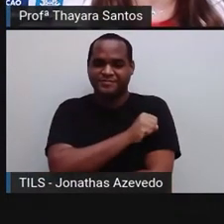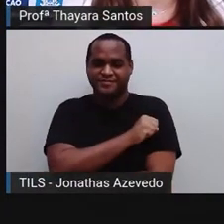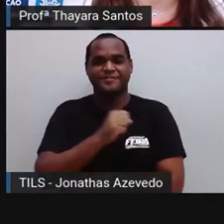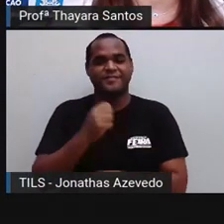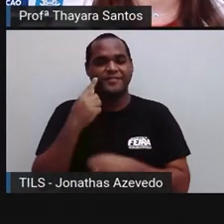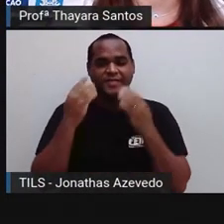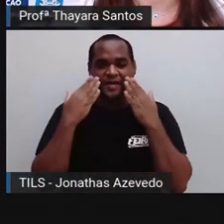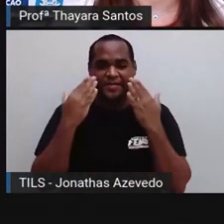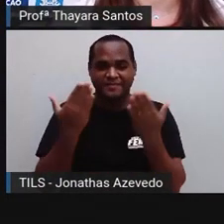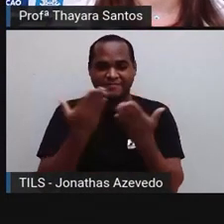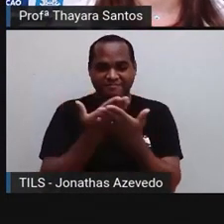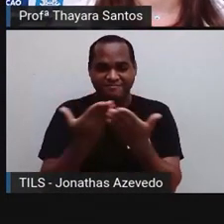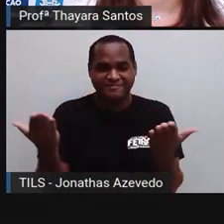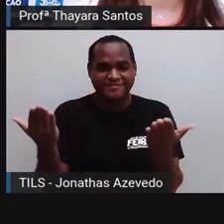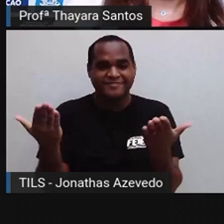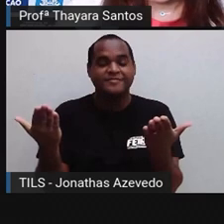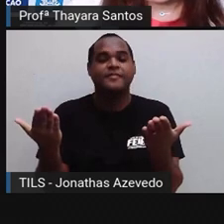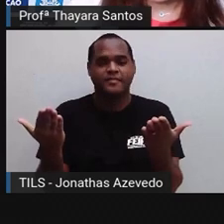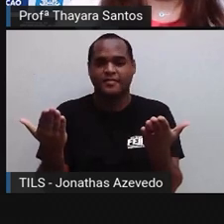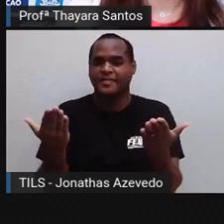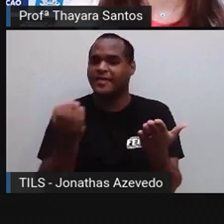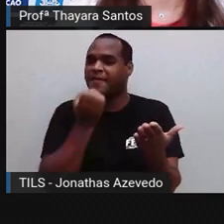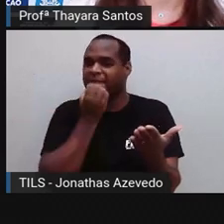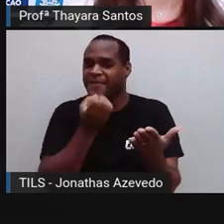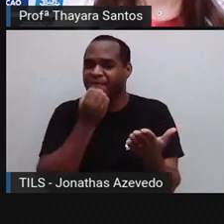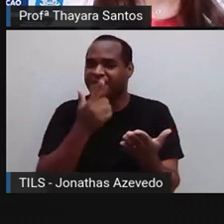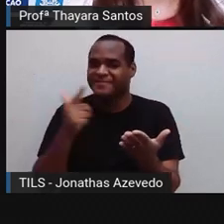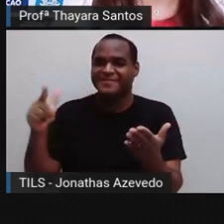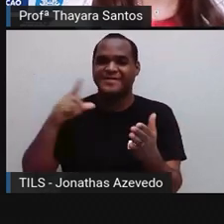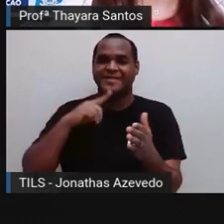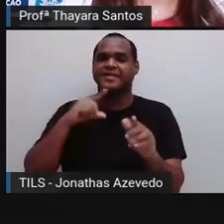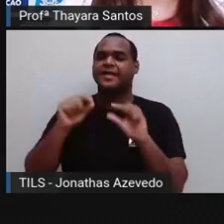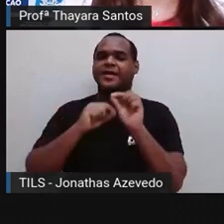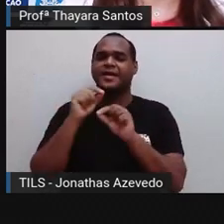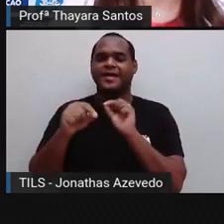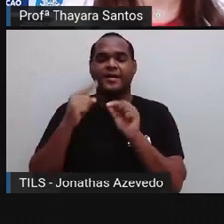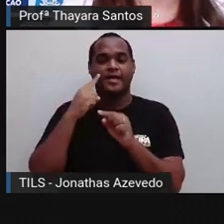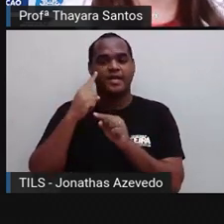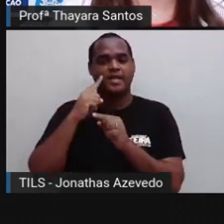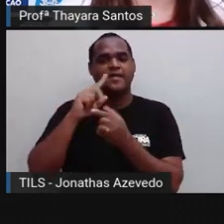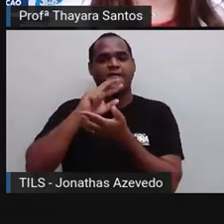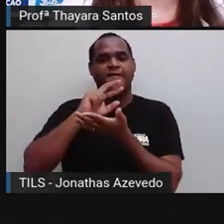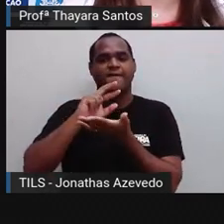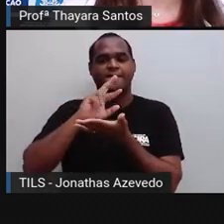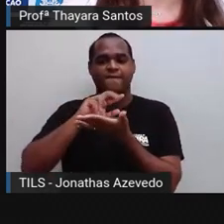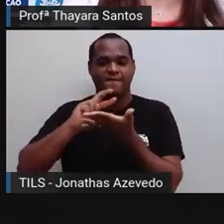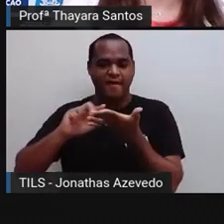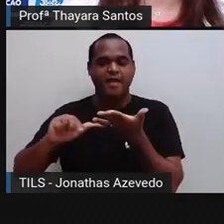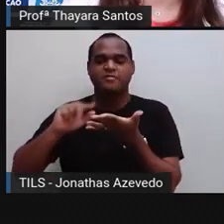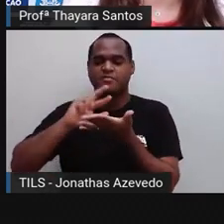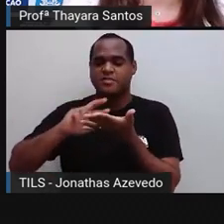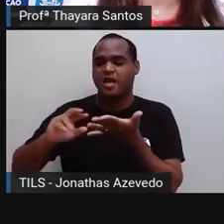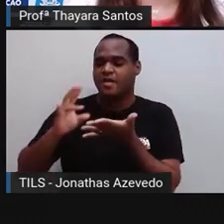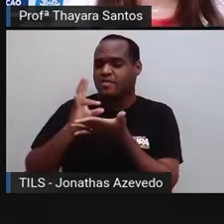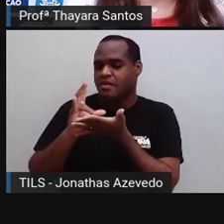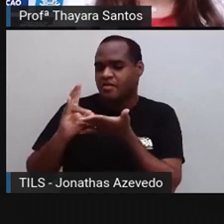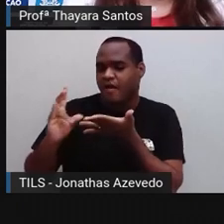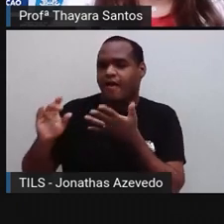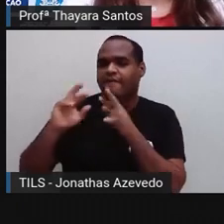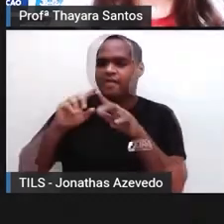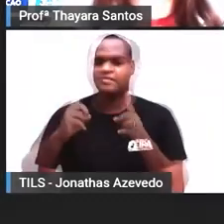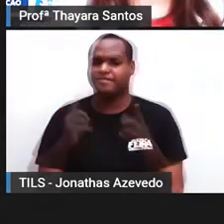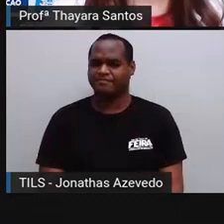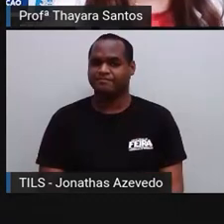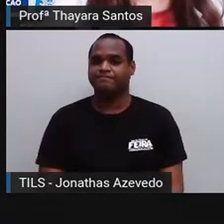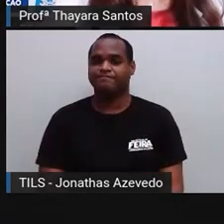minha apresentação aqui e vamos lá. E o tema da nossa aula de hoje vai ser o efeito das drogas no sistema